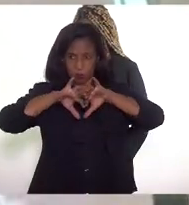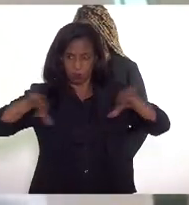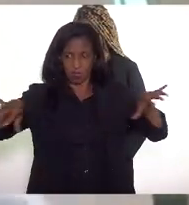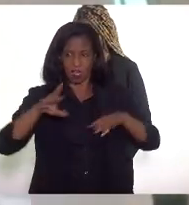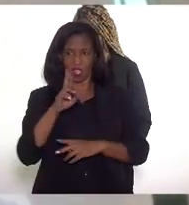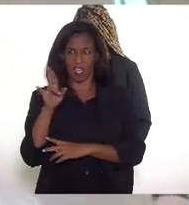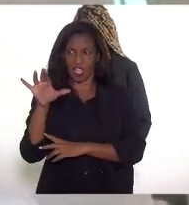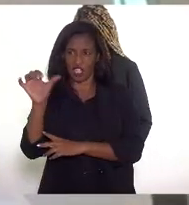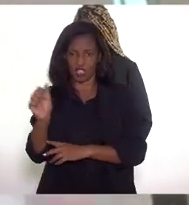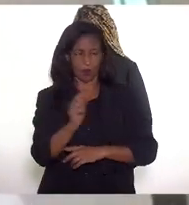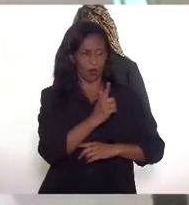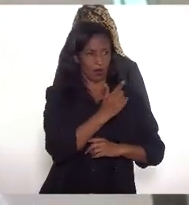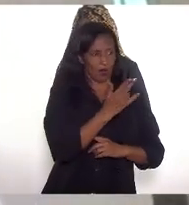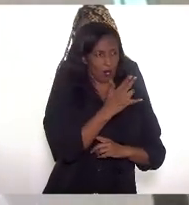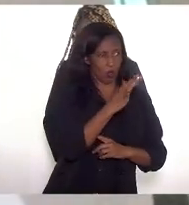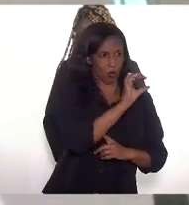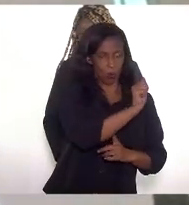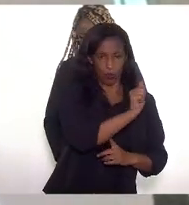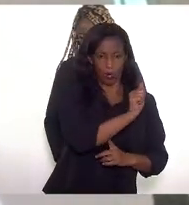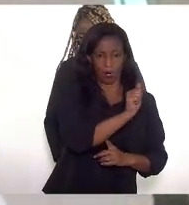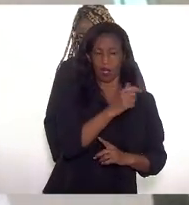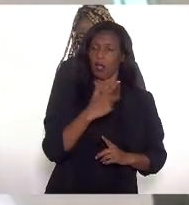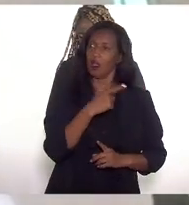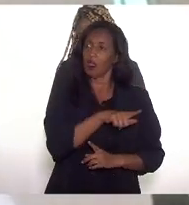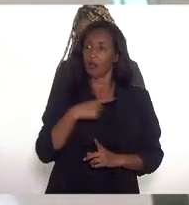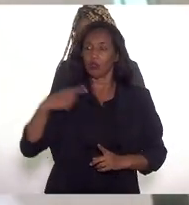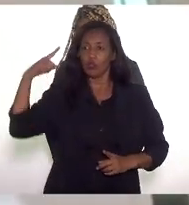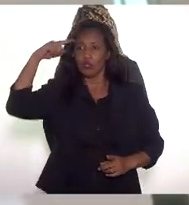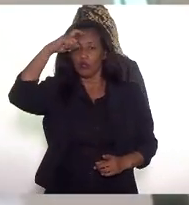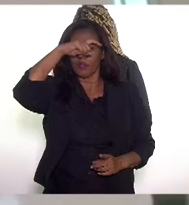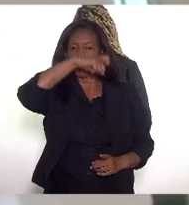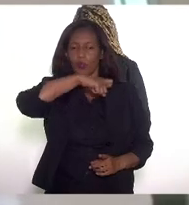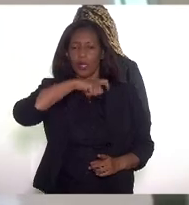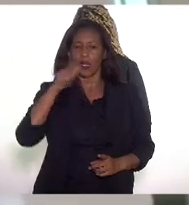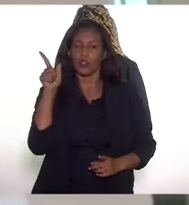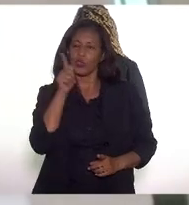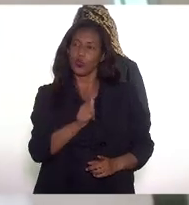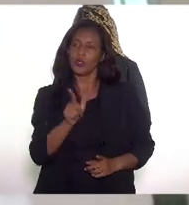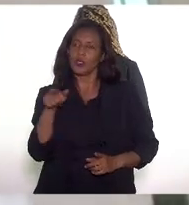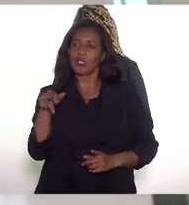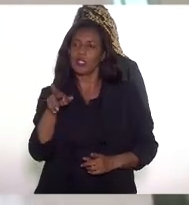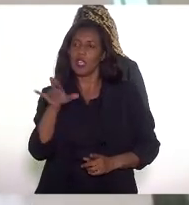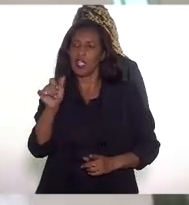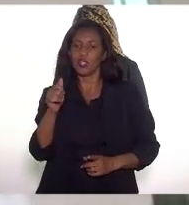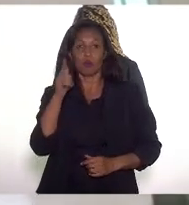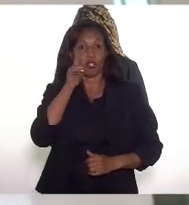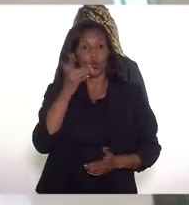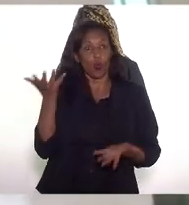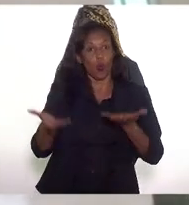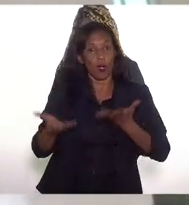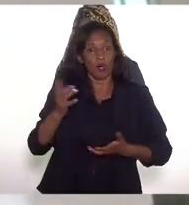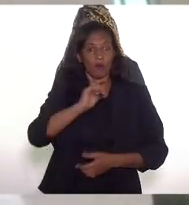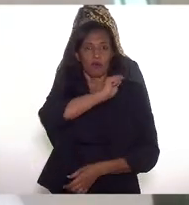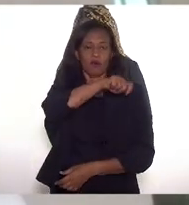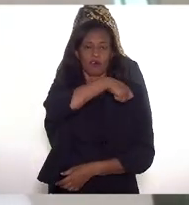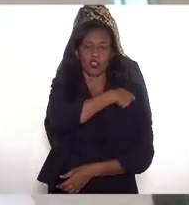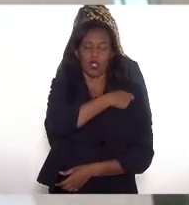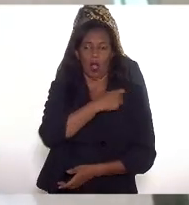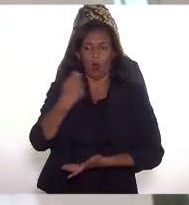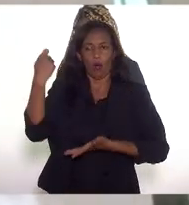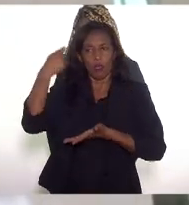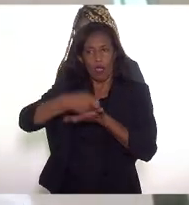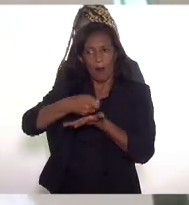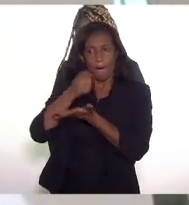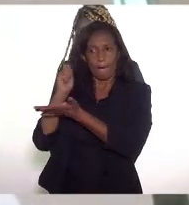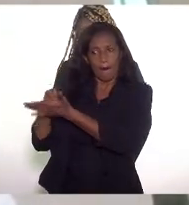regime da LOA, eu tenho muita dificuldade de efetivar esse regime e a gente conseguir o equilíbrio fiscal que garante o